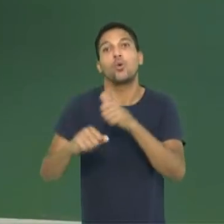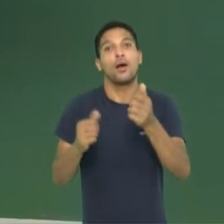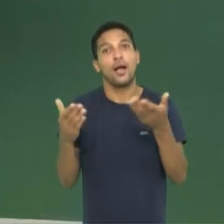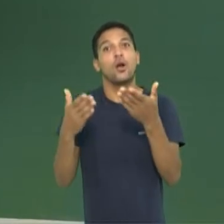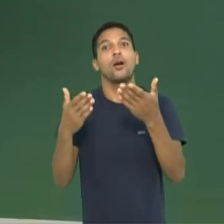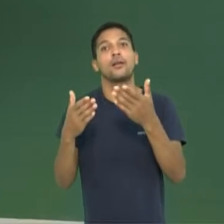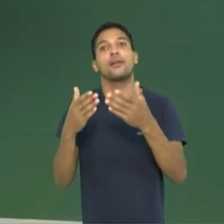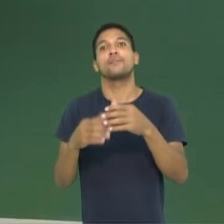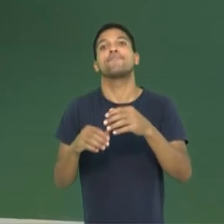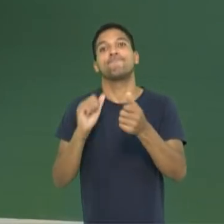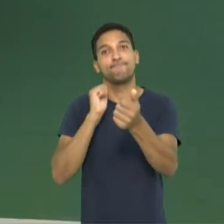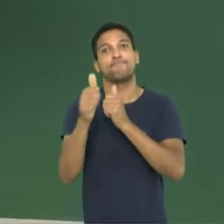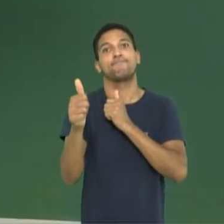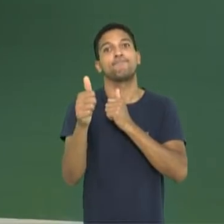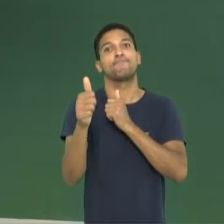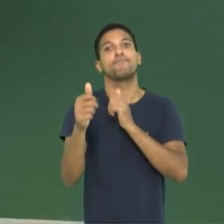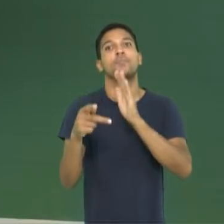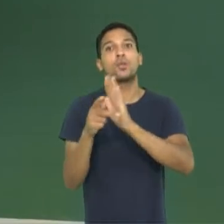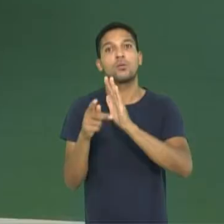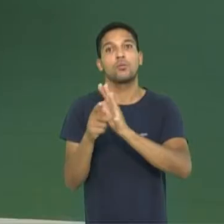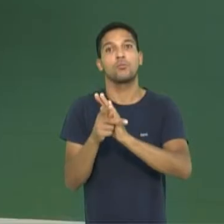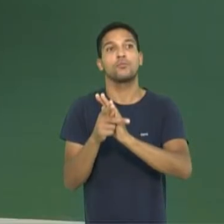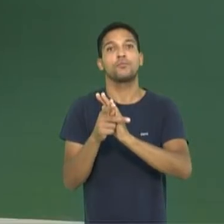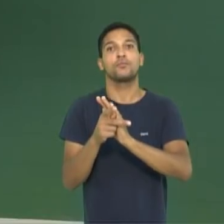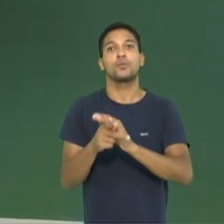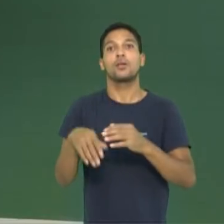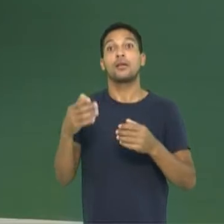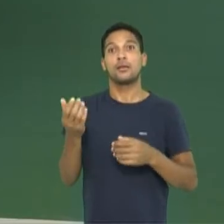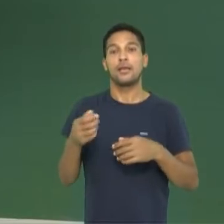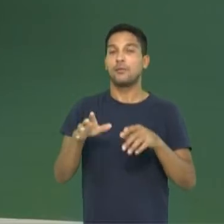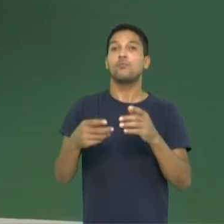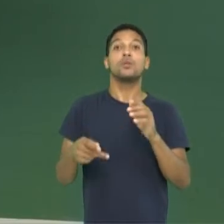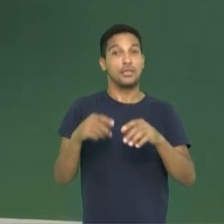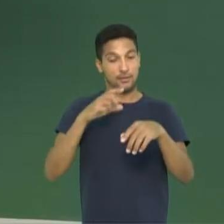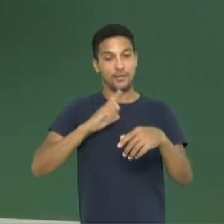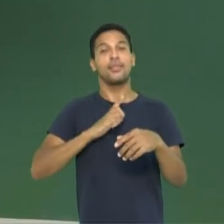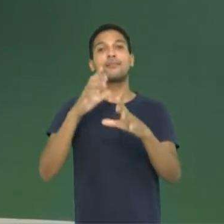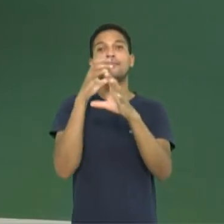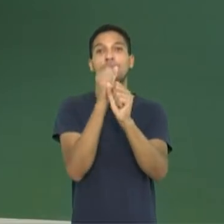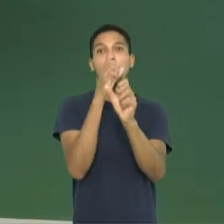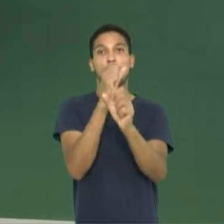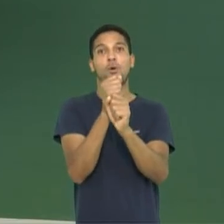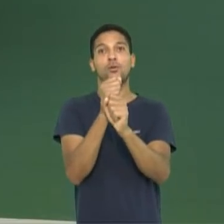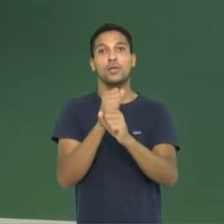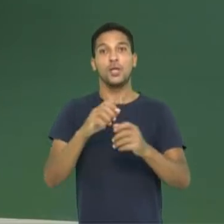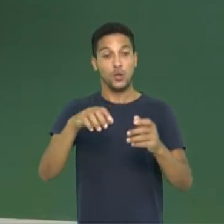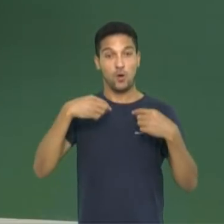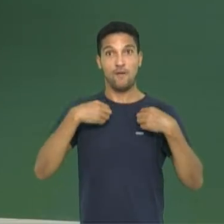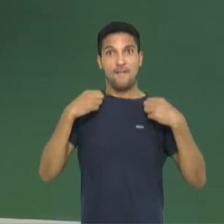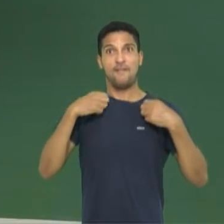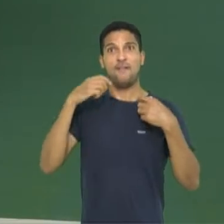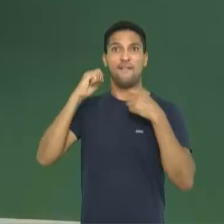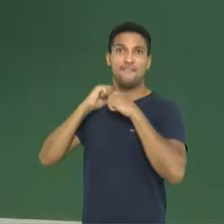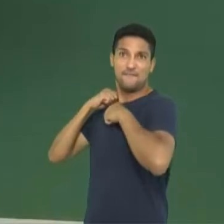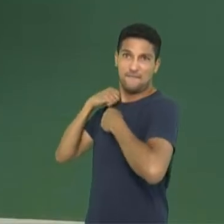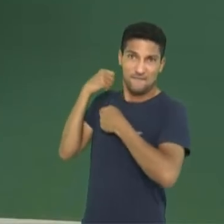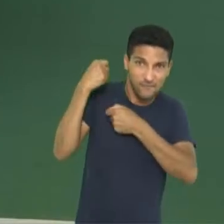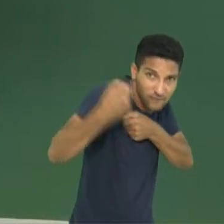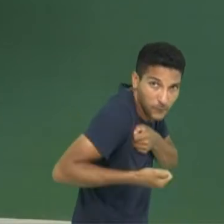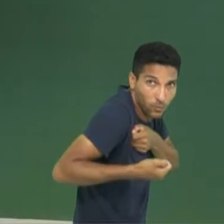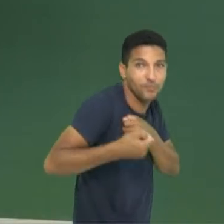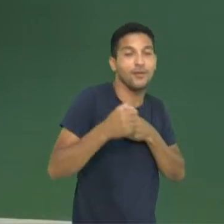artes marciais, ok? As lutas exclusivas para as guerras eram denominadas pelos japoneses